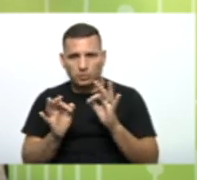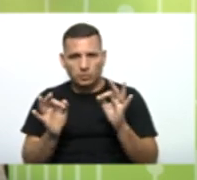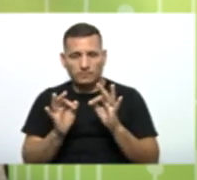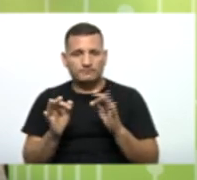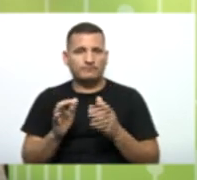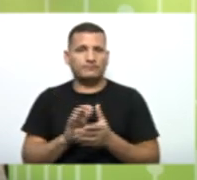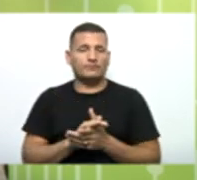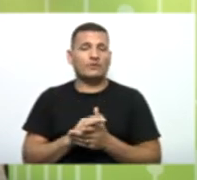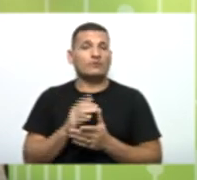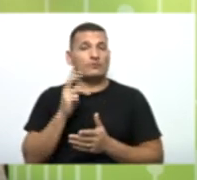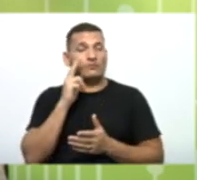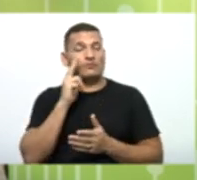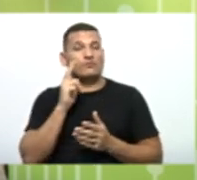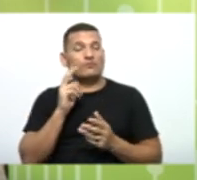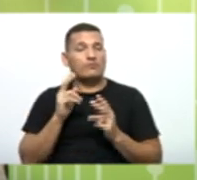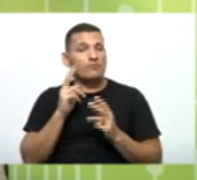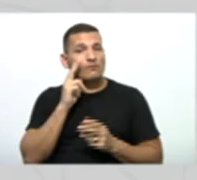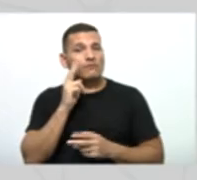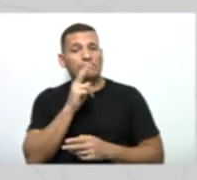percurso que vocês têm que fazer lá, ó.